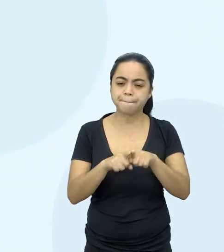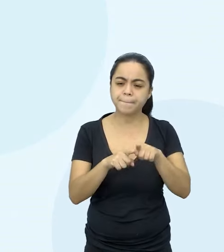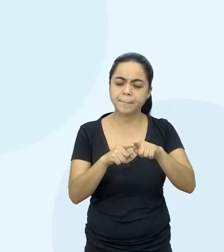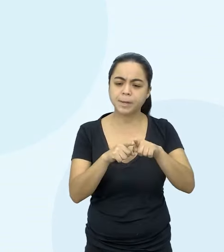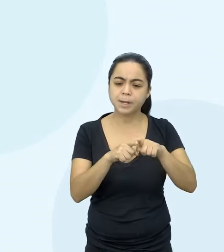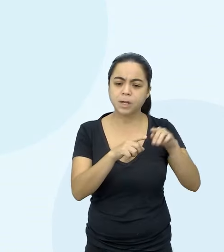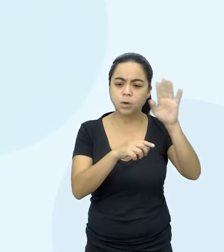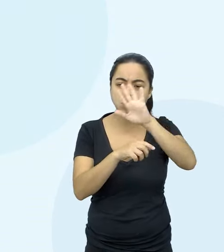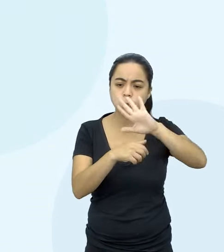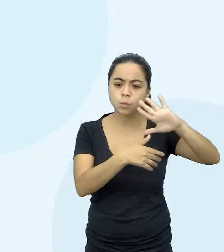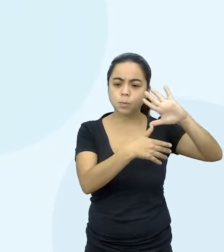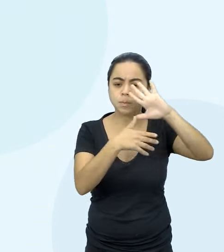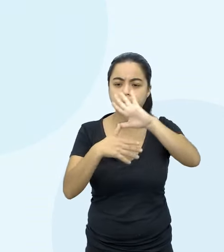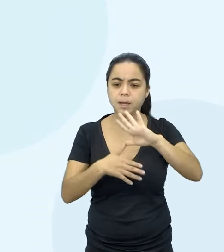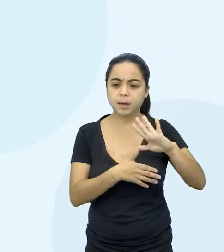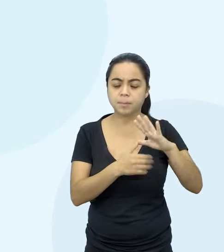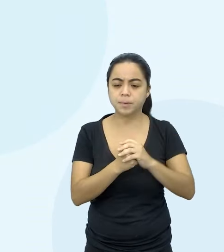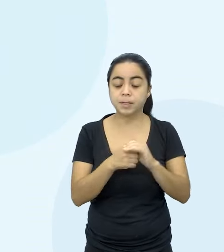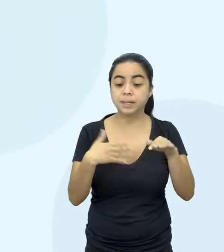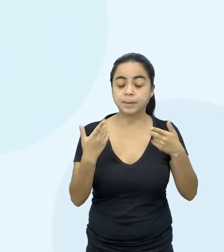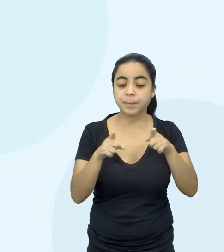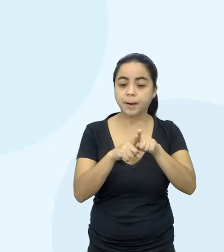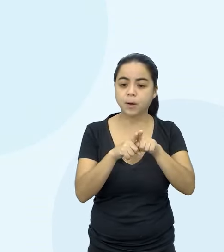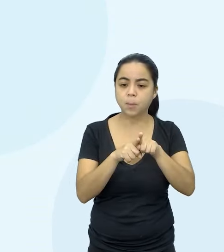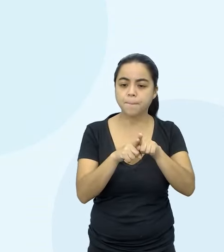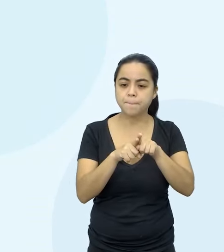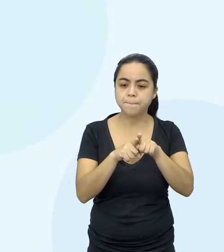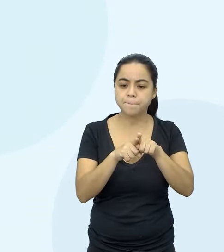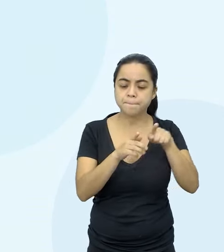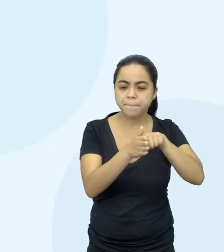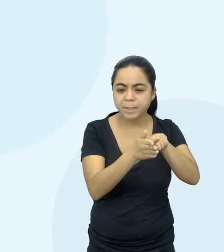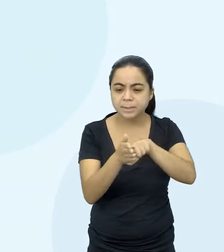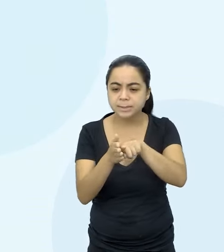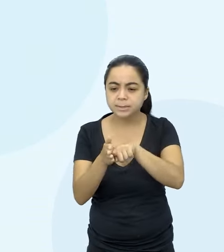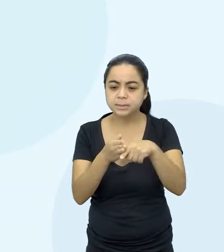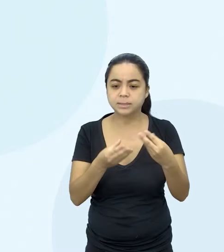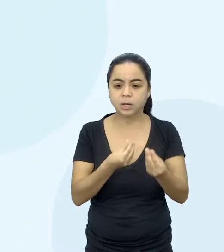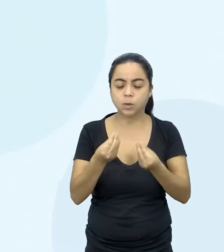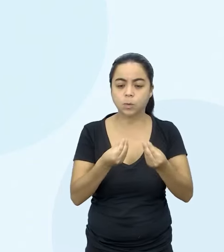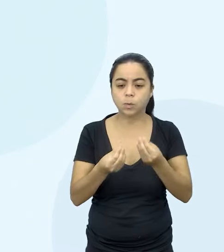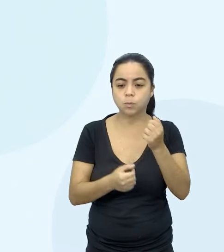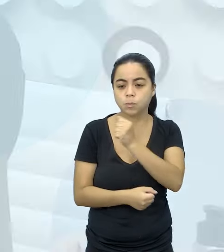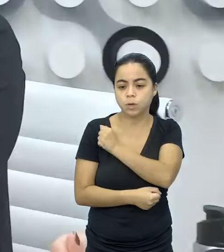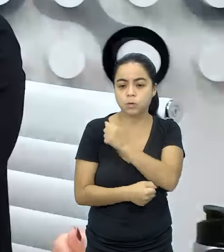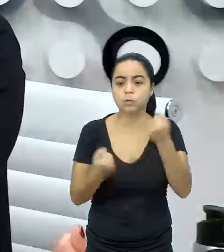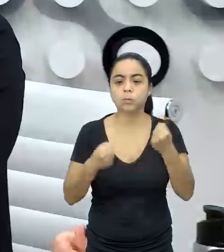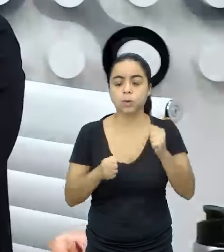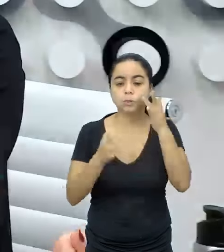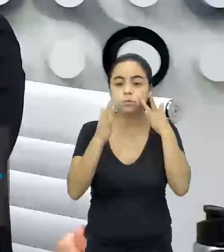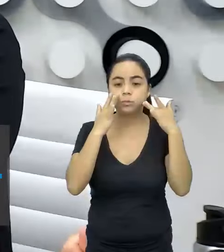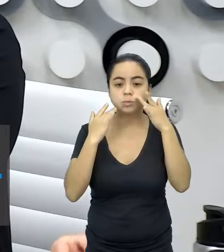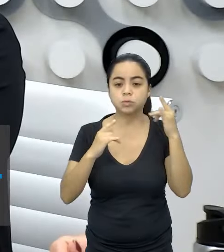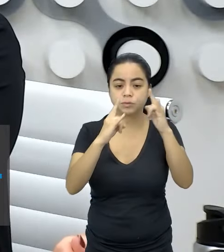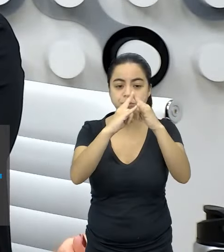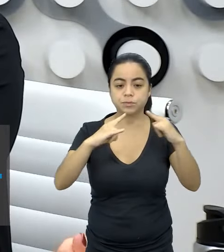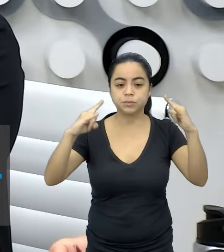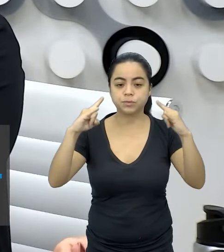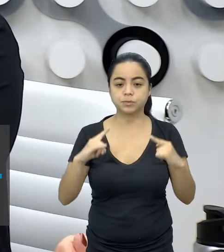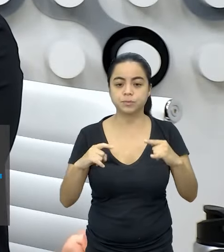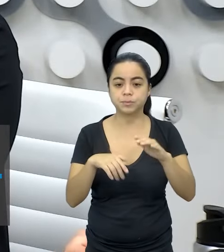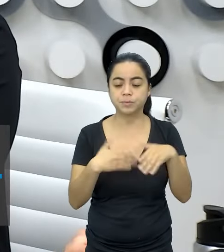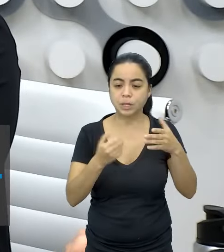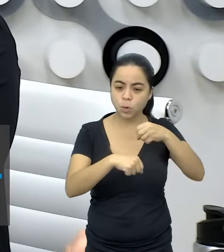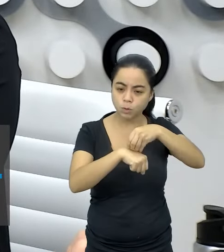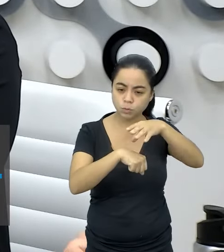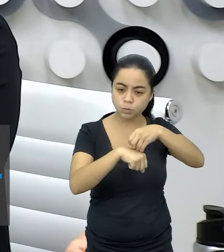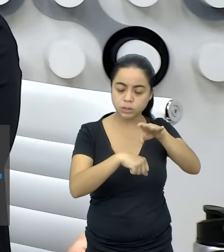mapa... Ele faz um processo, né, Vivi, de pesquisa, de como que o aluno pode promover a questão do teatro, do circo, né? Ele dá uma sugestão